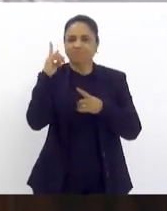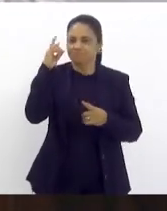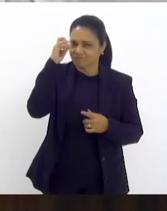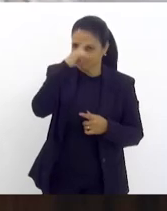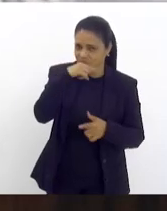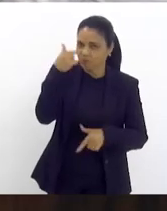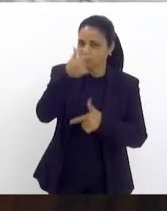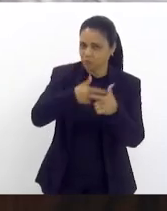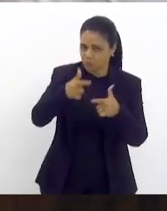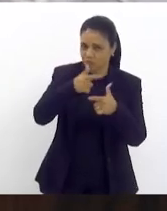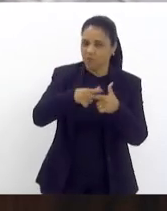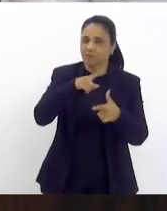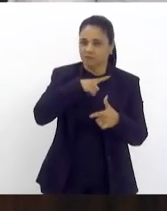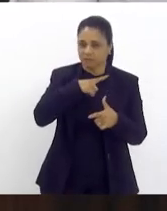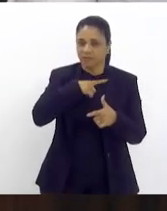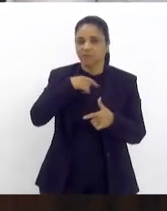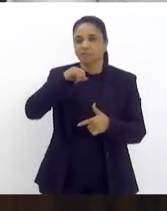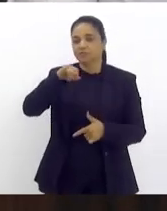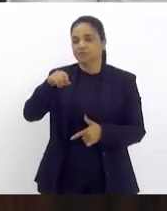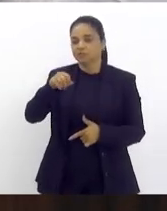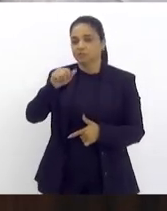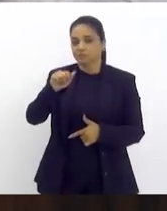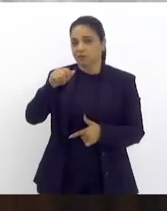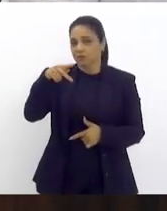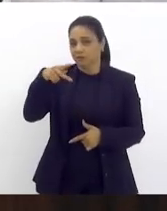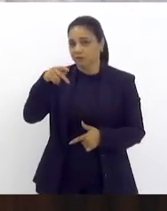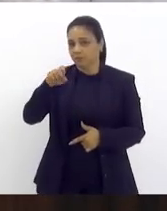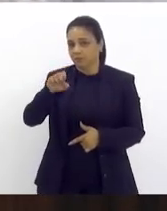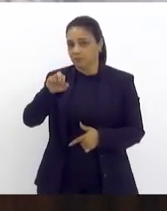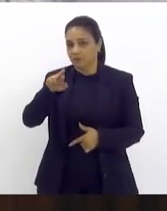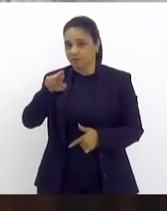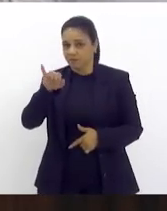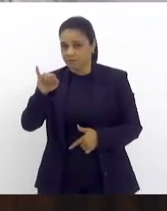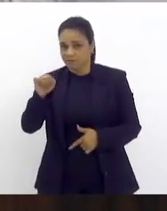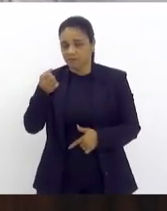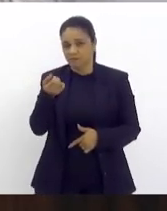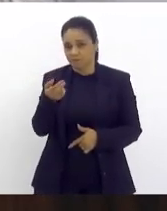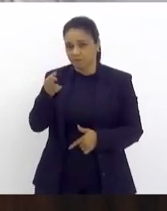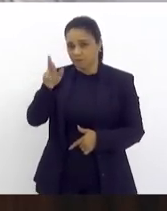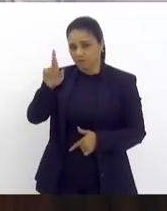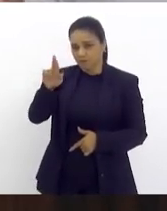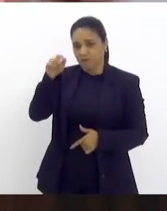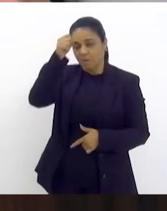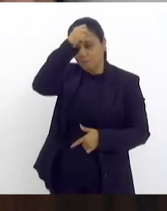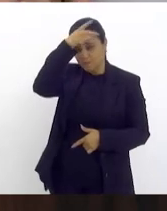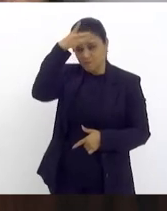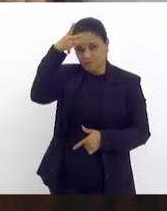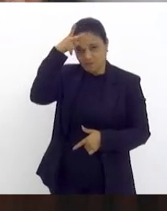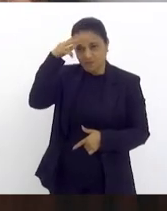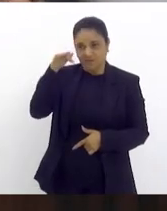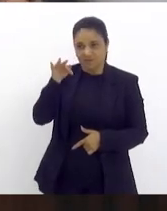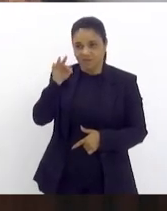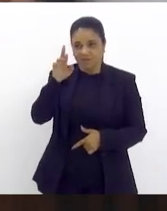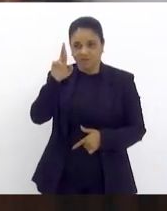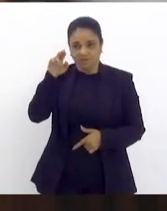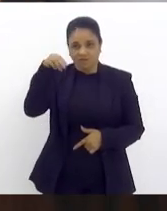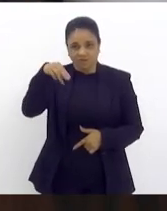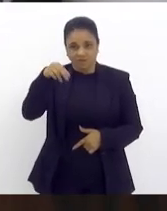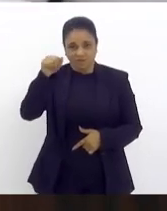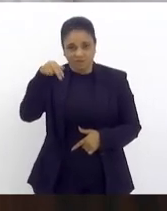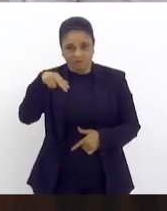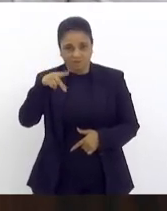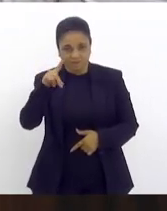difícil, Japeri, querida doutora e prefeita Fernanda Ontiveros, muito